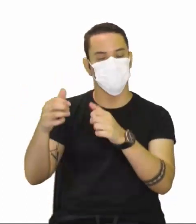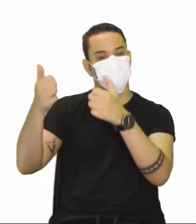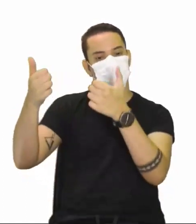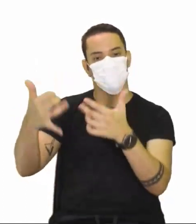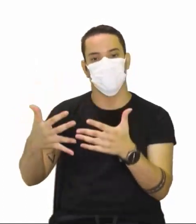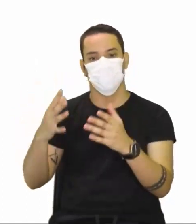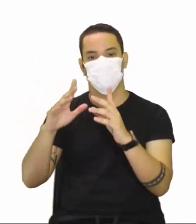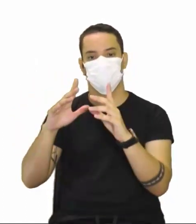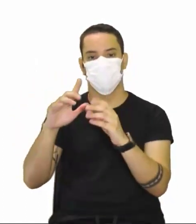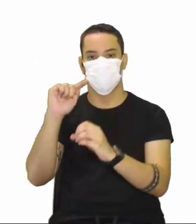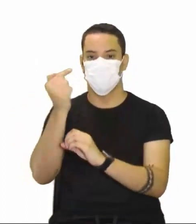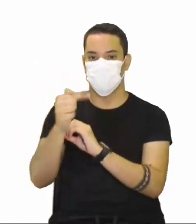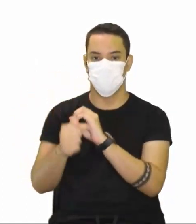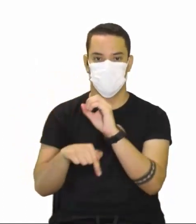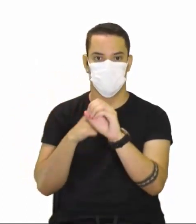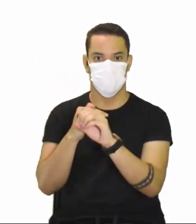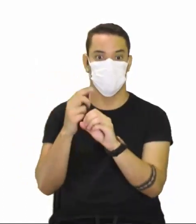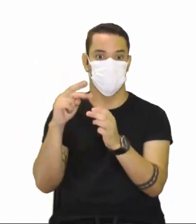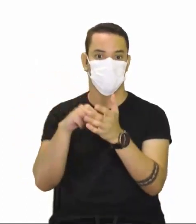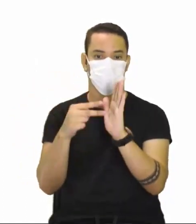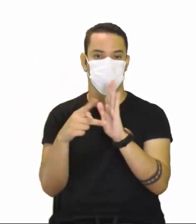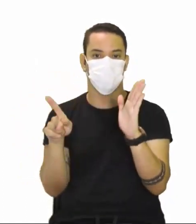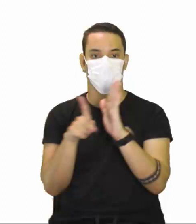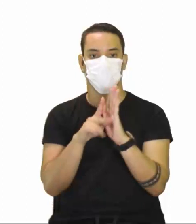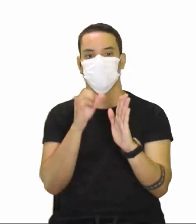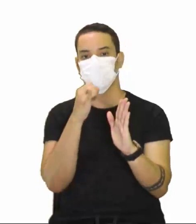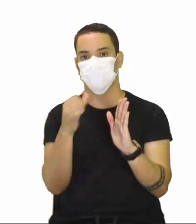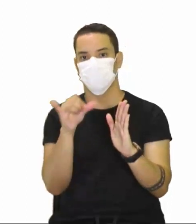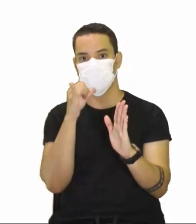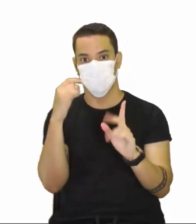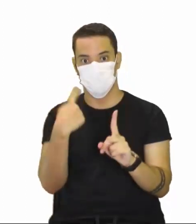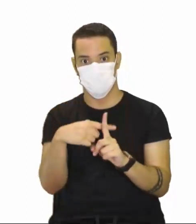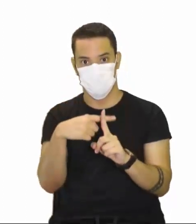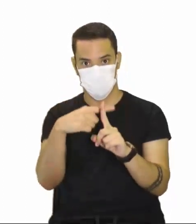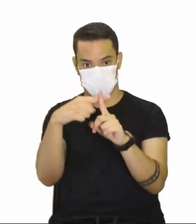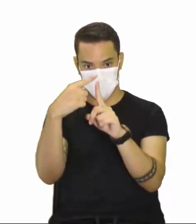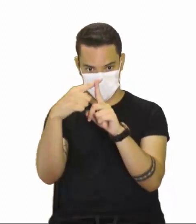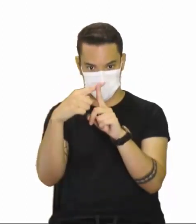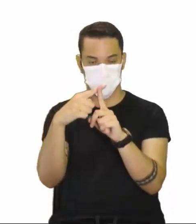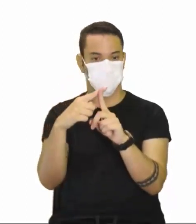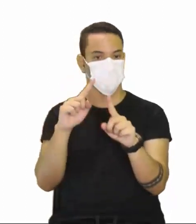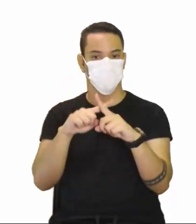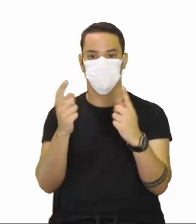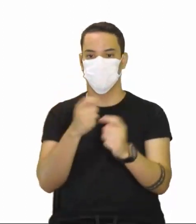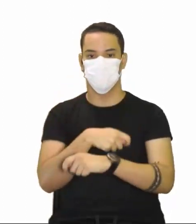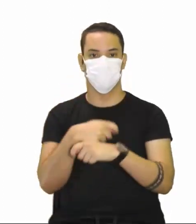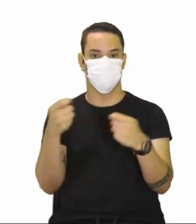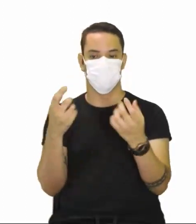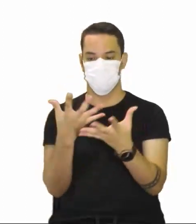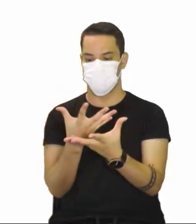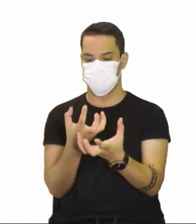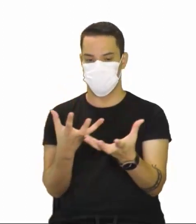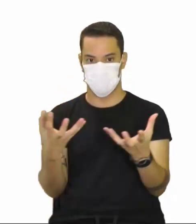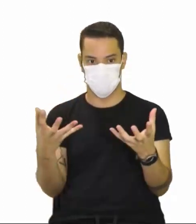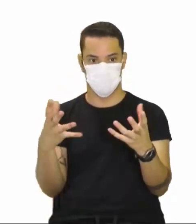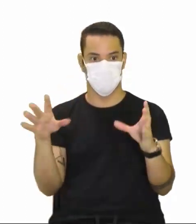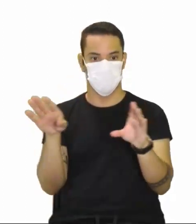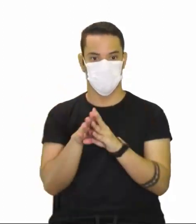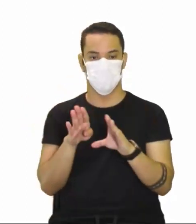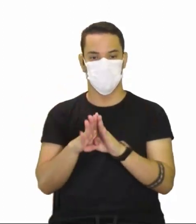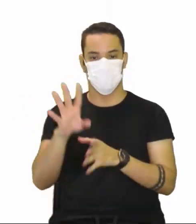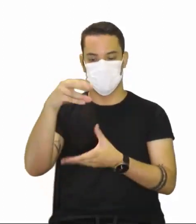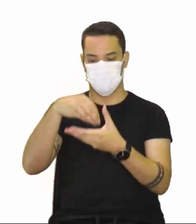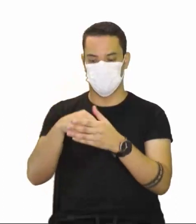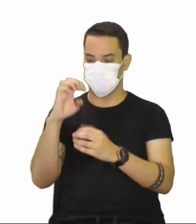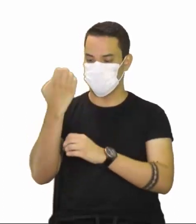dizia que o átomo é uma esfera de carga elétrica positiva, não maciça,